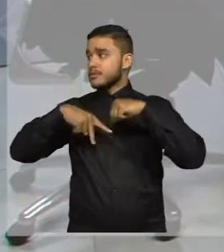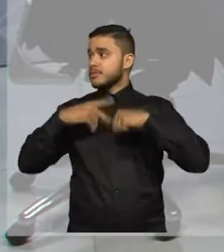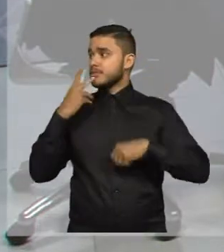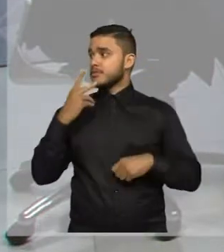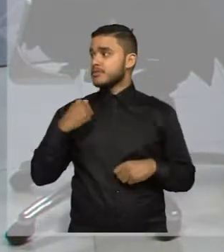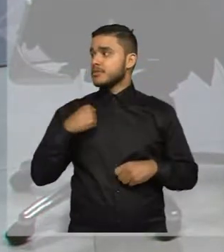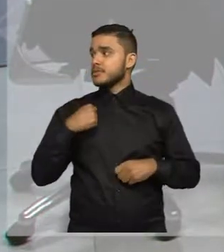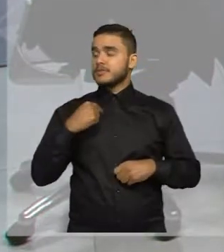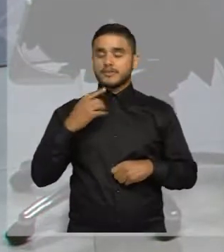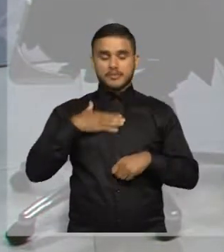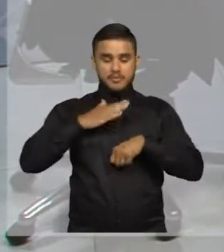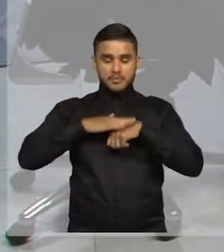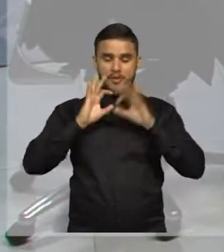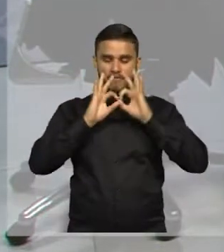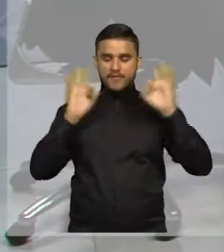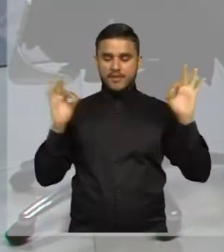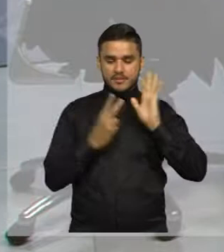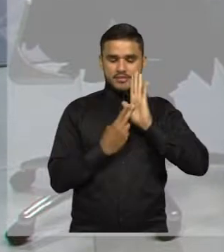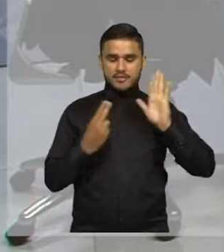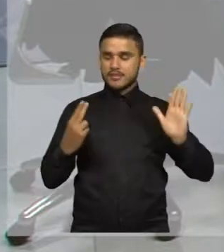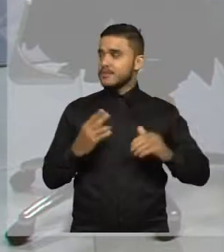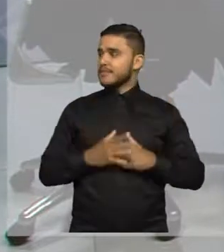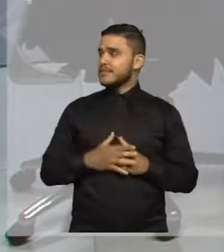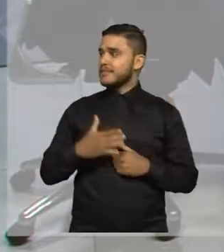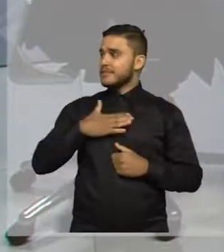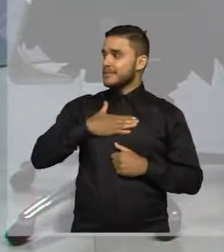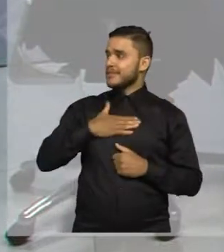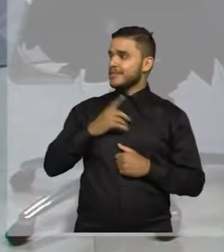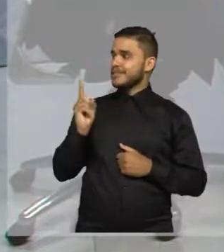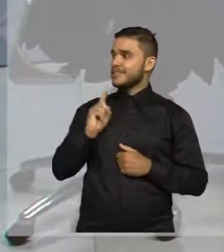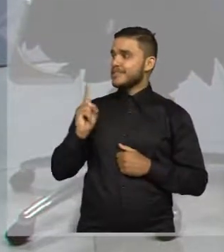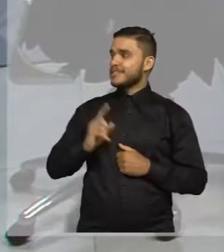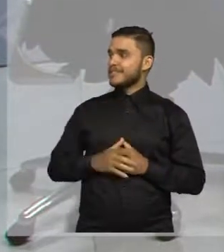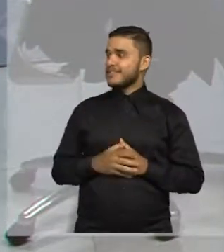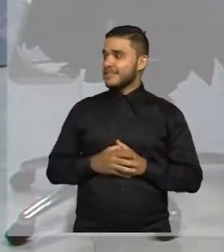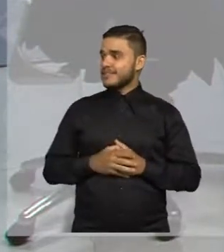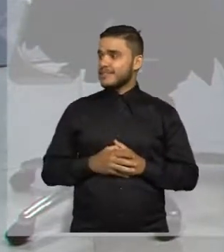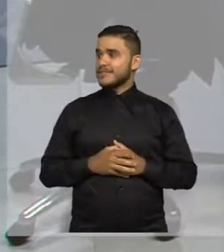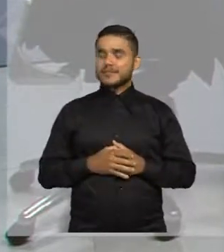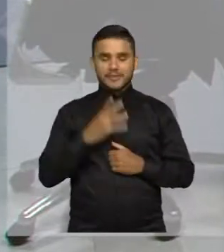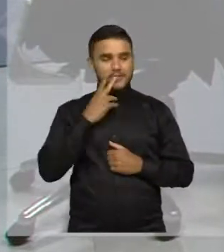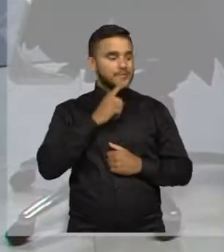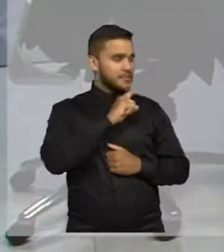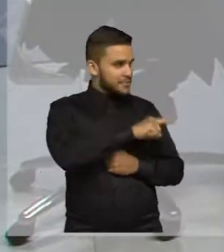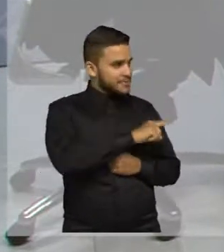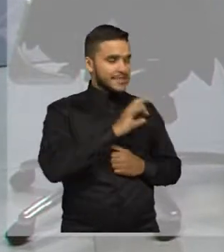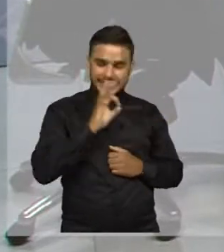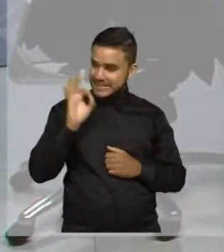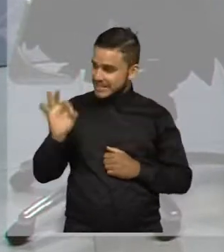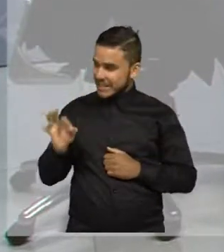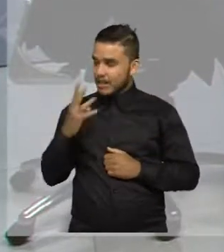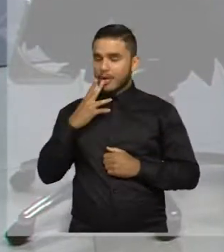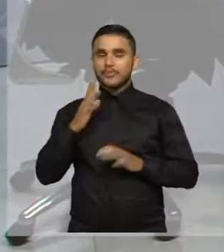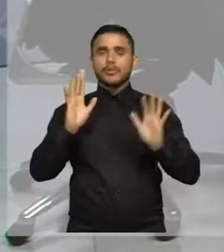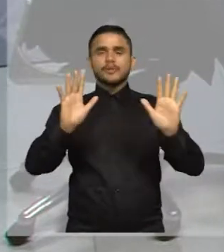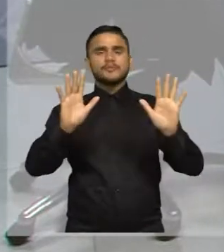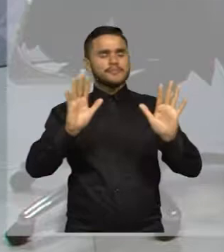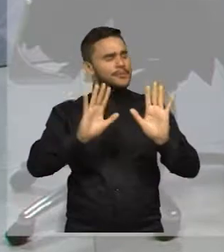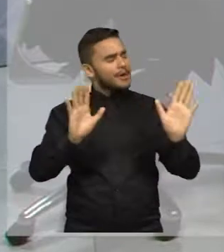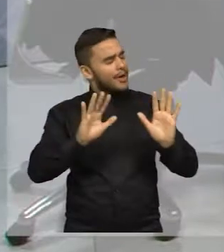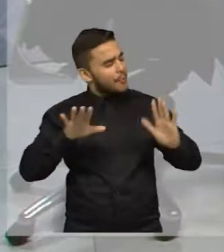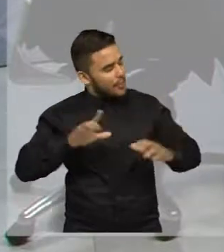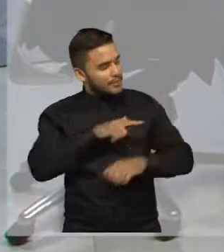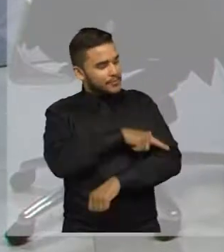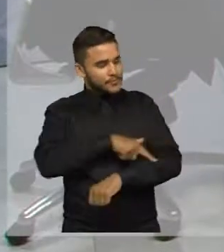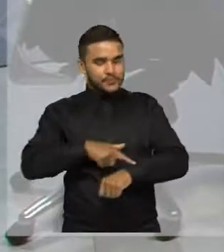que todas as Eu pessoas... usei, mas também não é minha, não. Acho que você lembra disso. Ó, já estão fugindo da coisa, já não foram eles que falaram. Não, mas eu mantenho. Você citou.